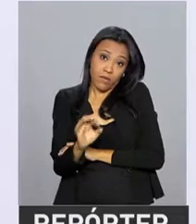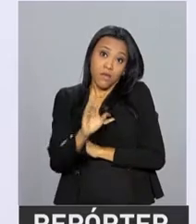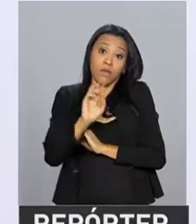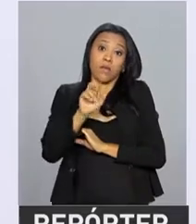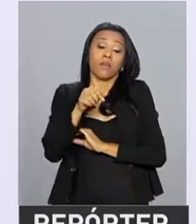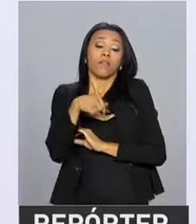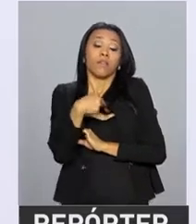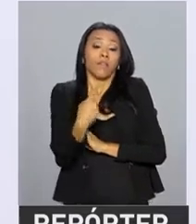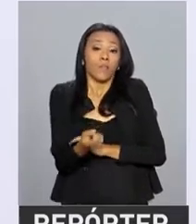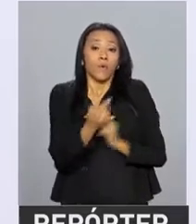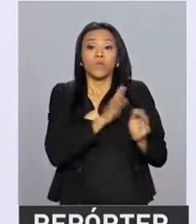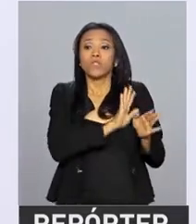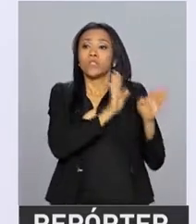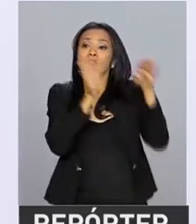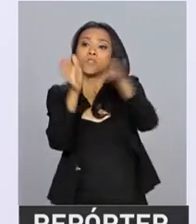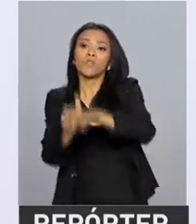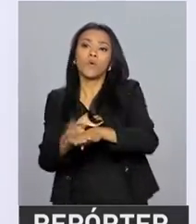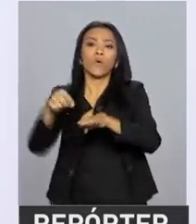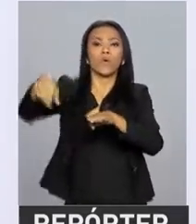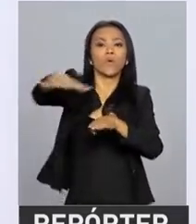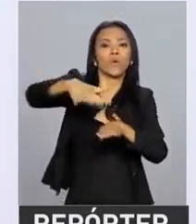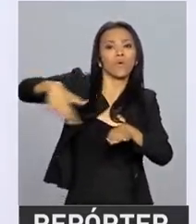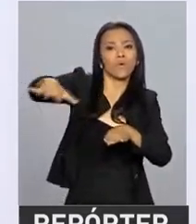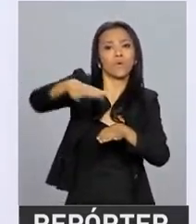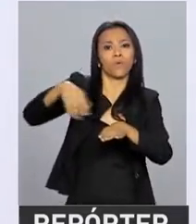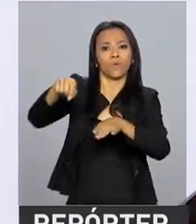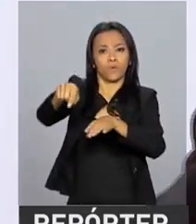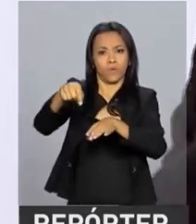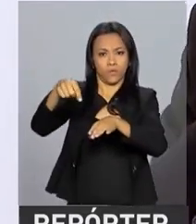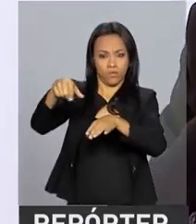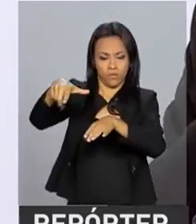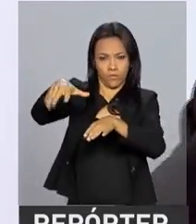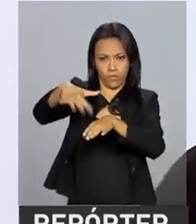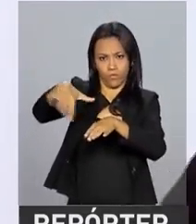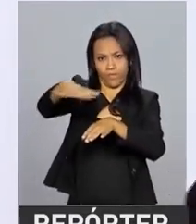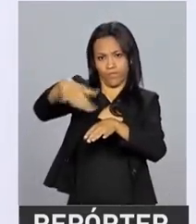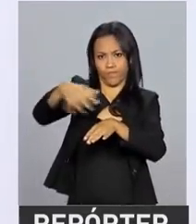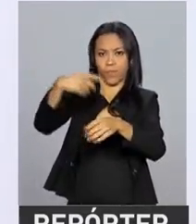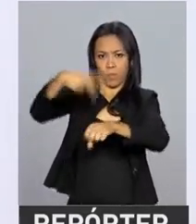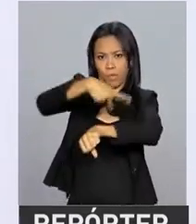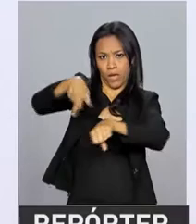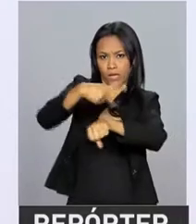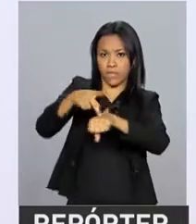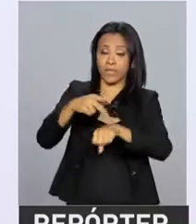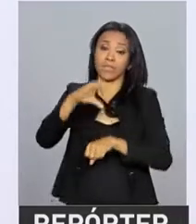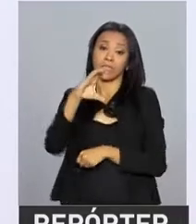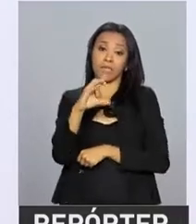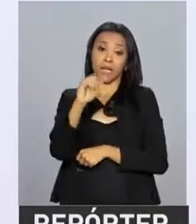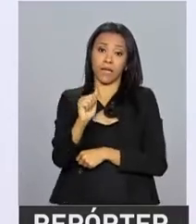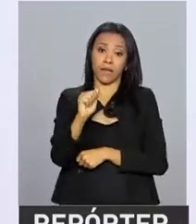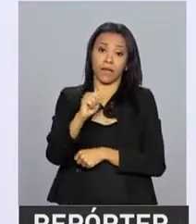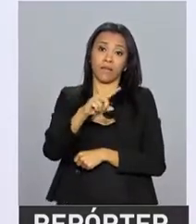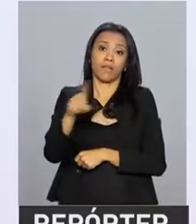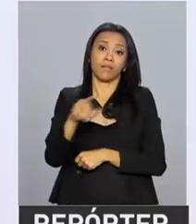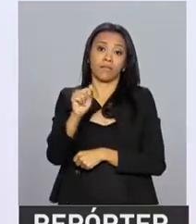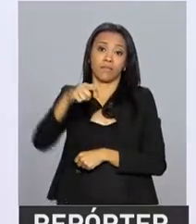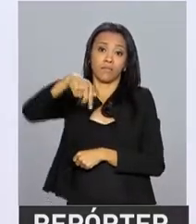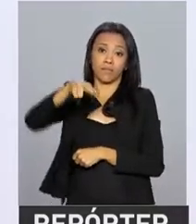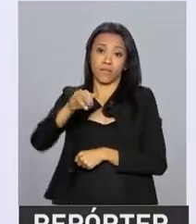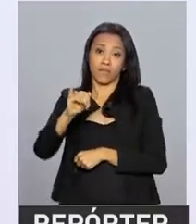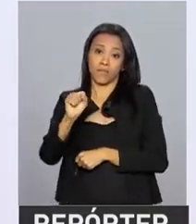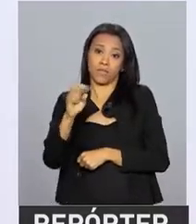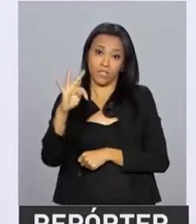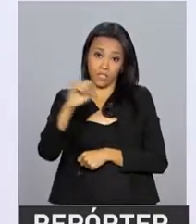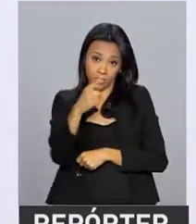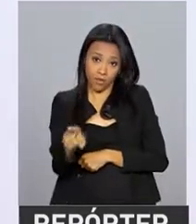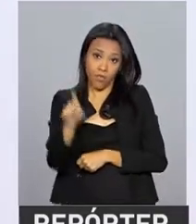esperava um milionário do Cazaquistão, que fez uma associação com um grupo chinês e investe na Bahia. Lembra isso aí? Investe